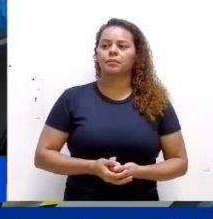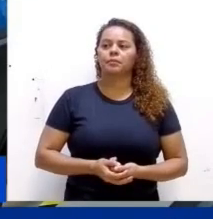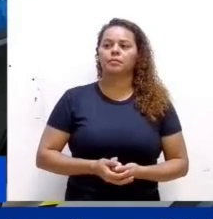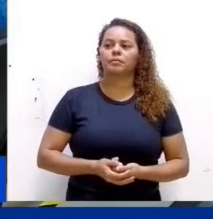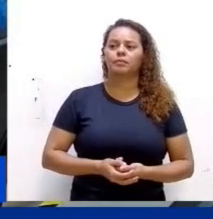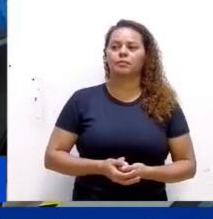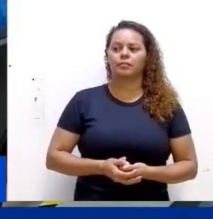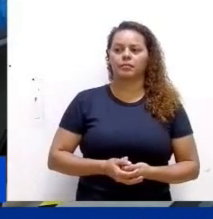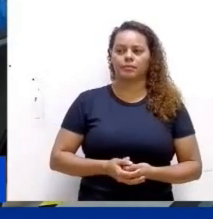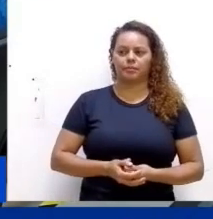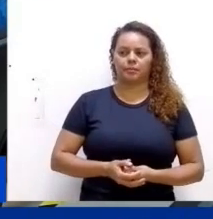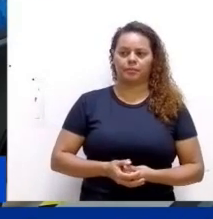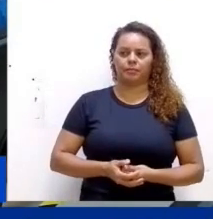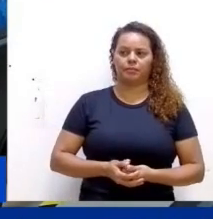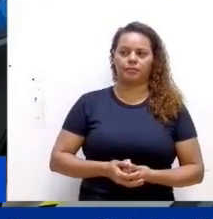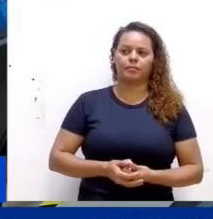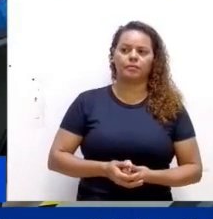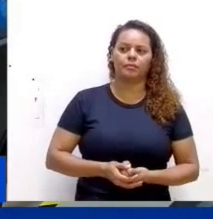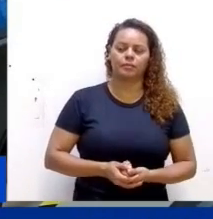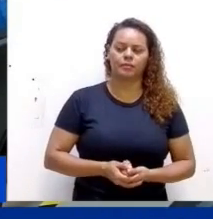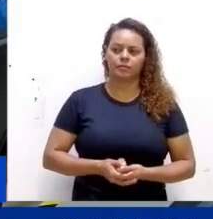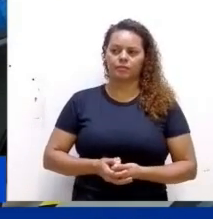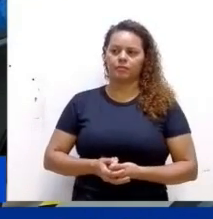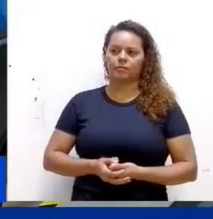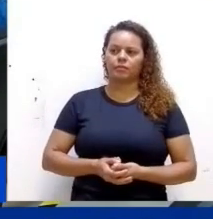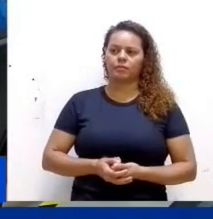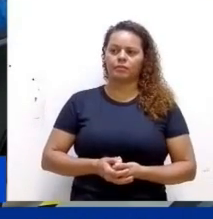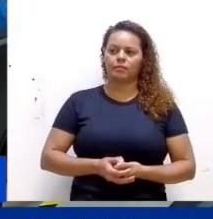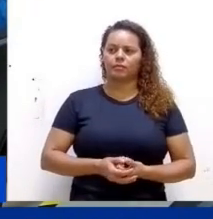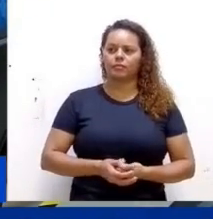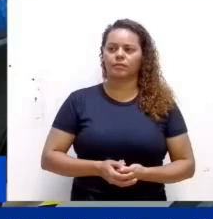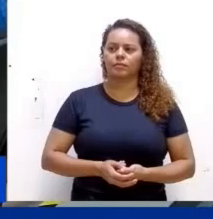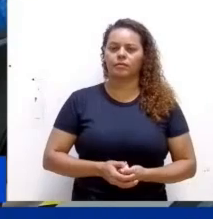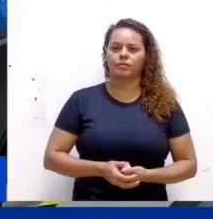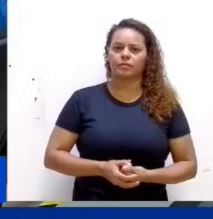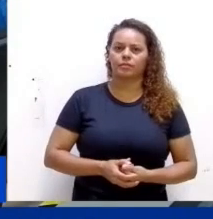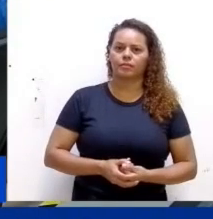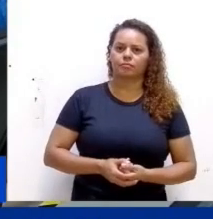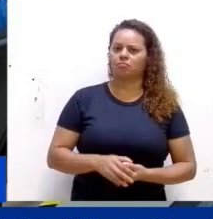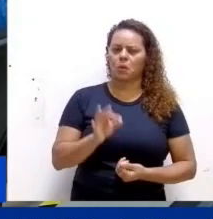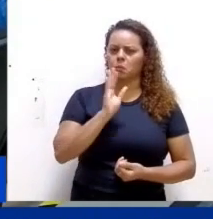Não, também, né? Ninguém quer falar o que é família?